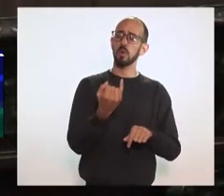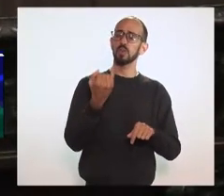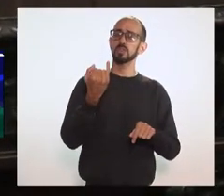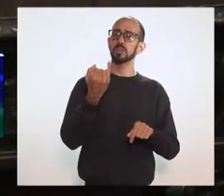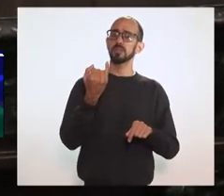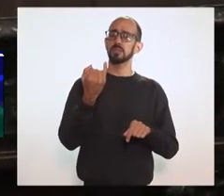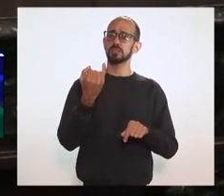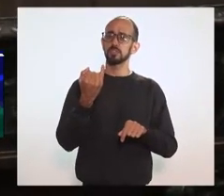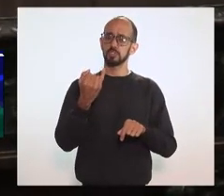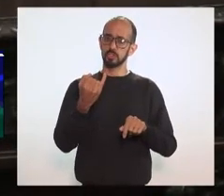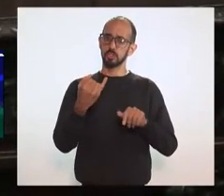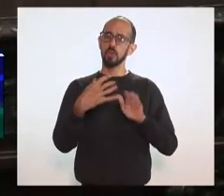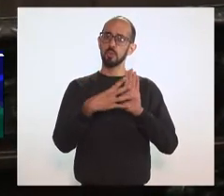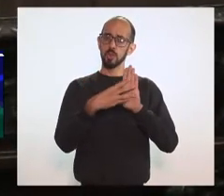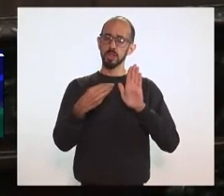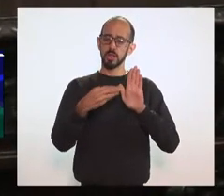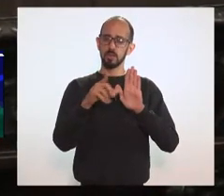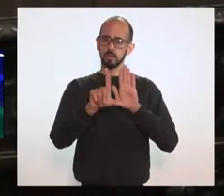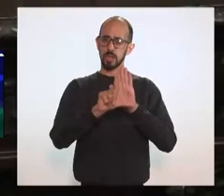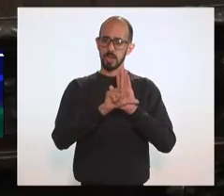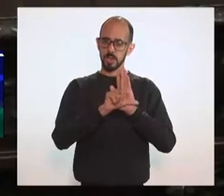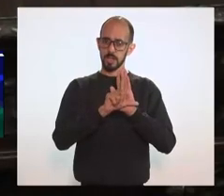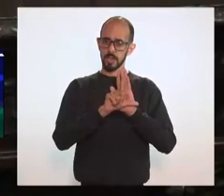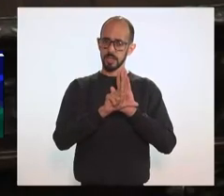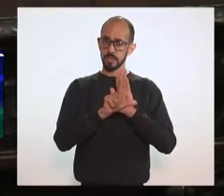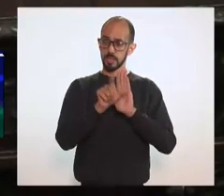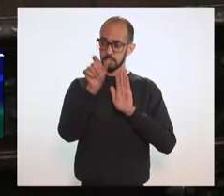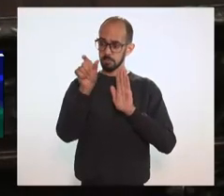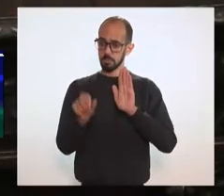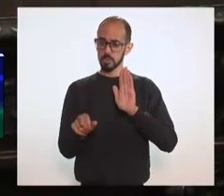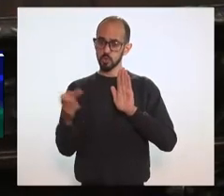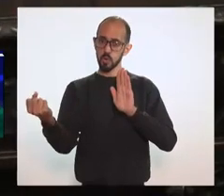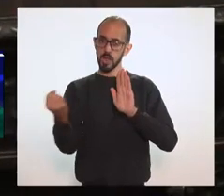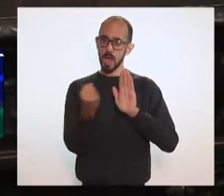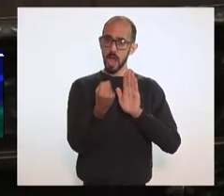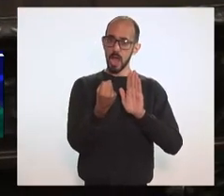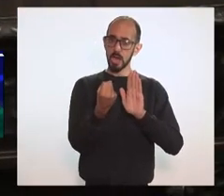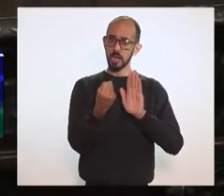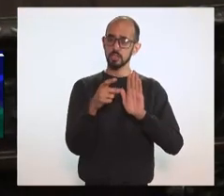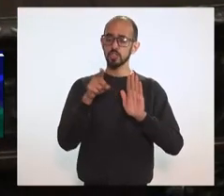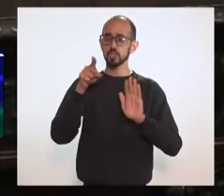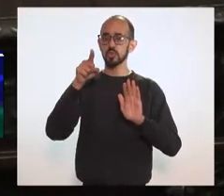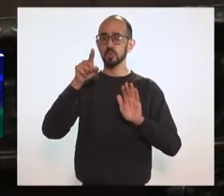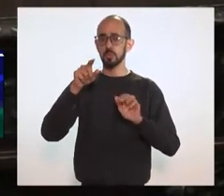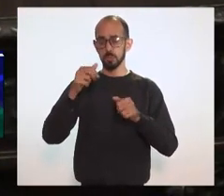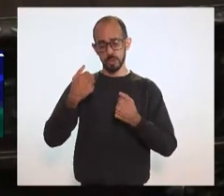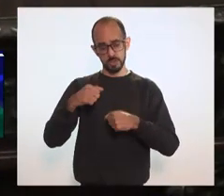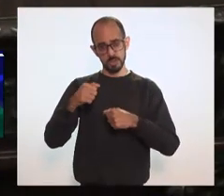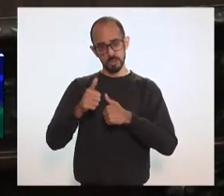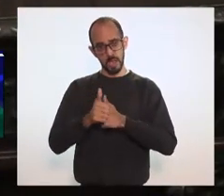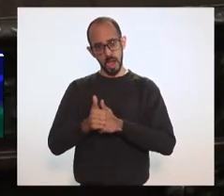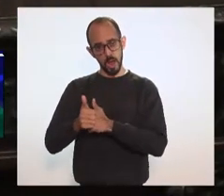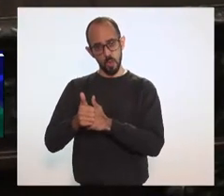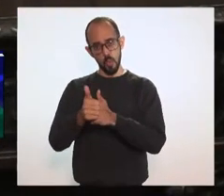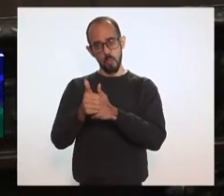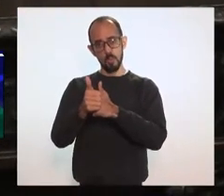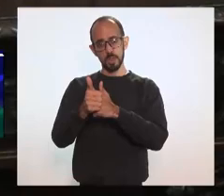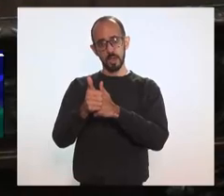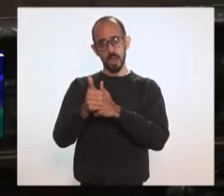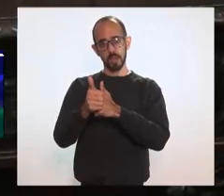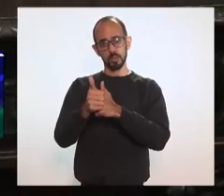da lei, que os agressores que cumprem as medidas protetivas possam ser monitorados, de modo que,